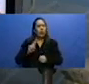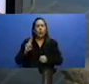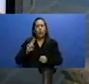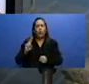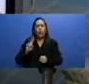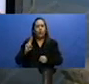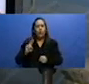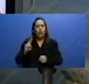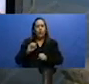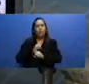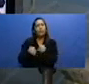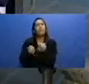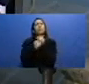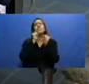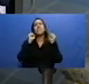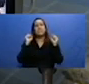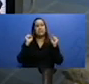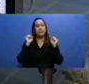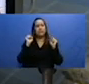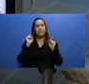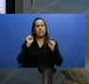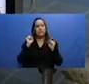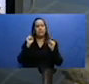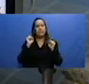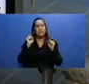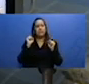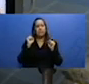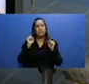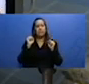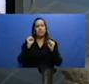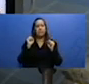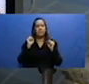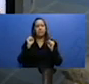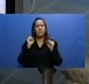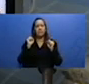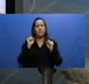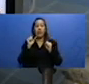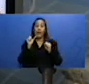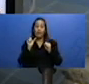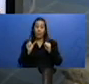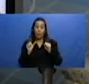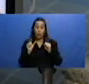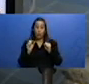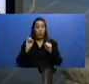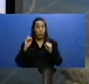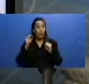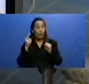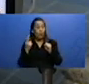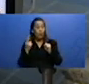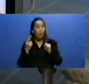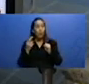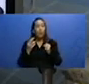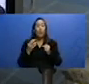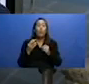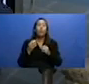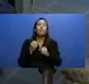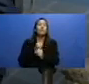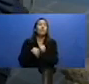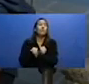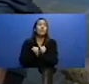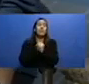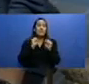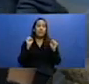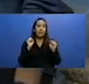essa palavrinha aqui, nós vamos ter que entender bem o significado dela. É pouco ou muito